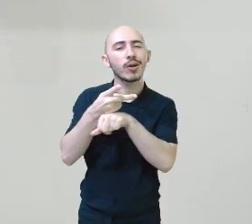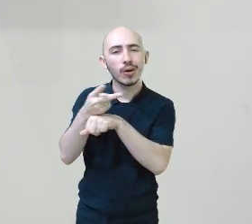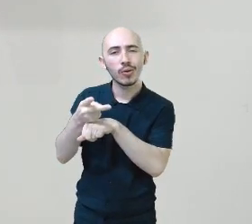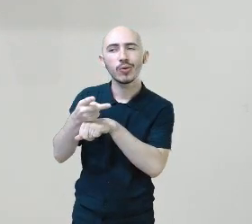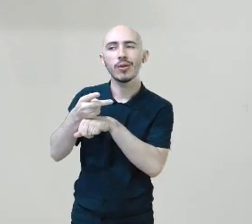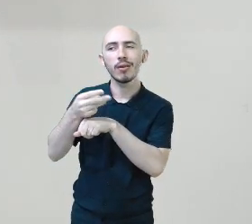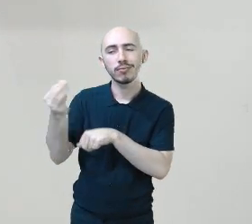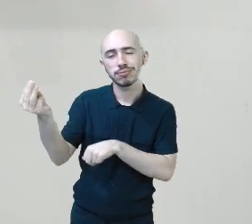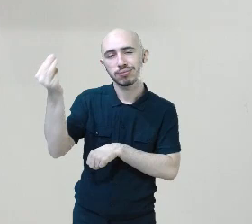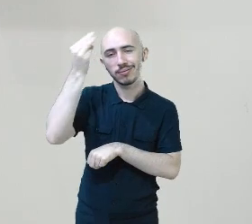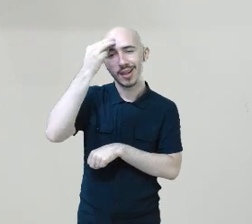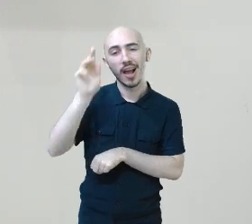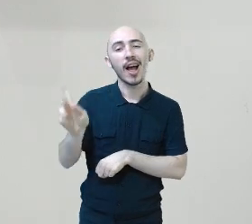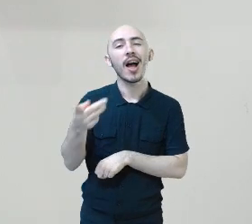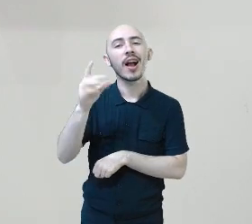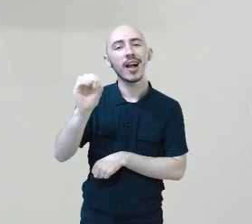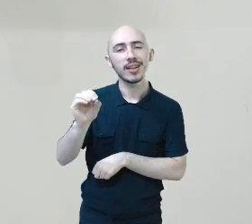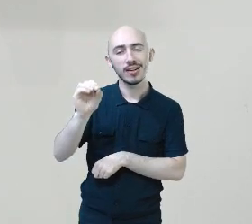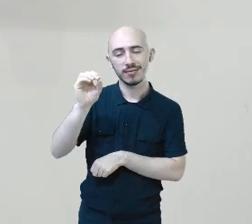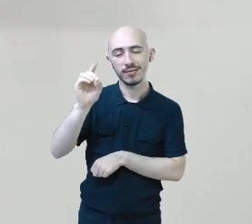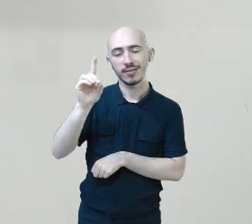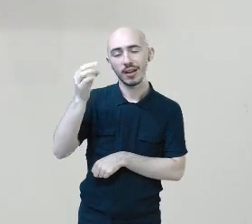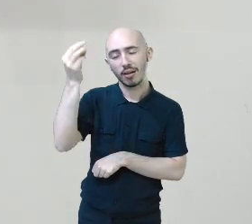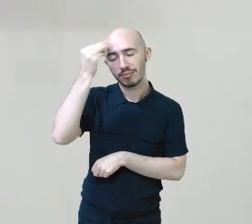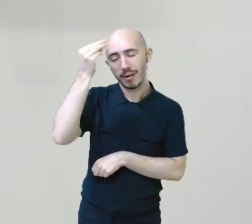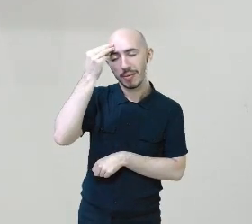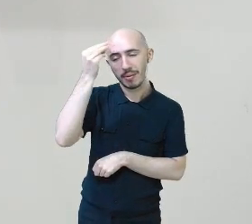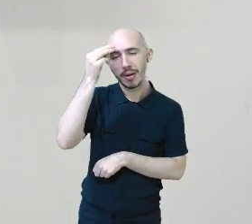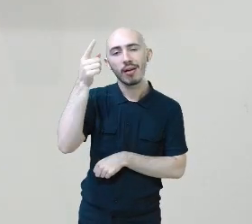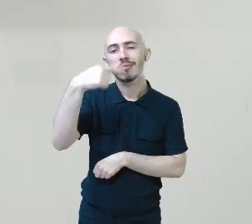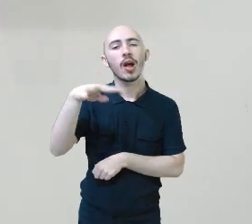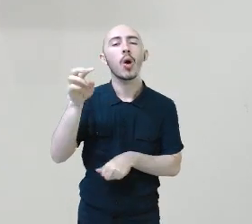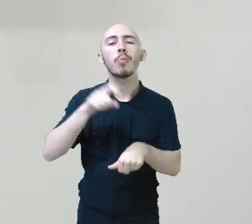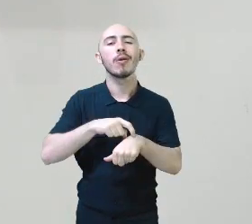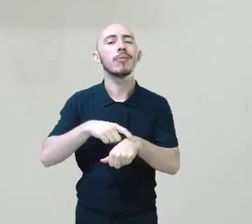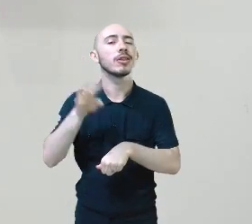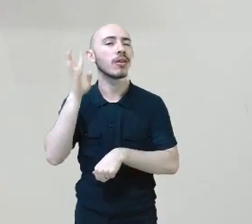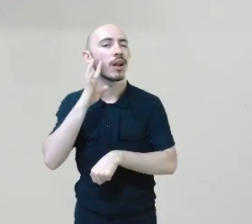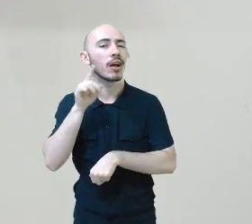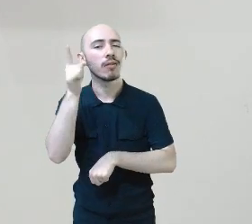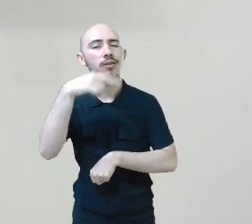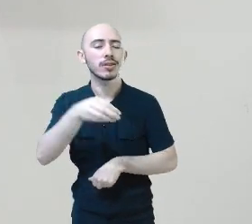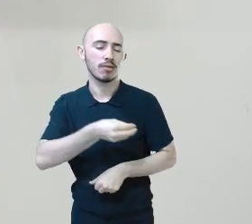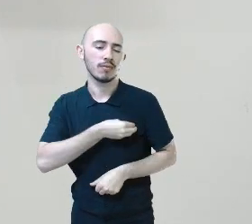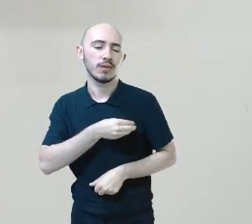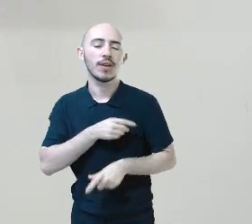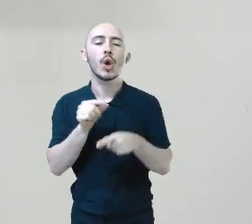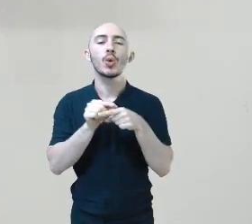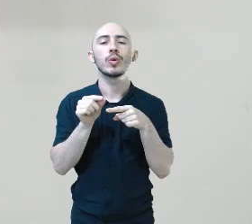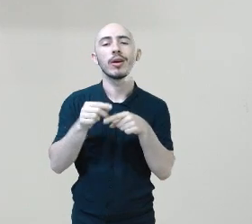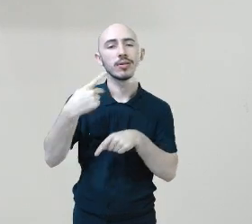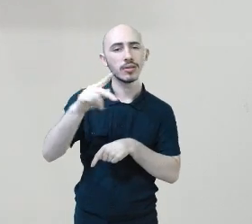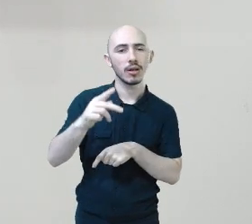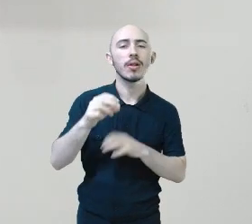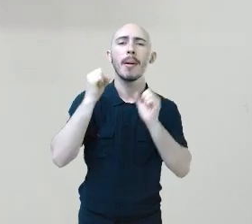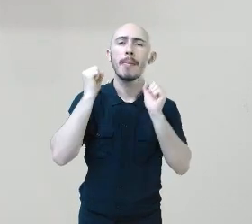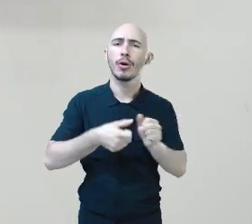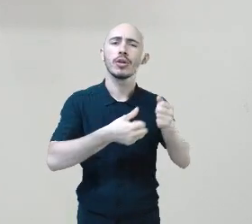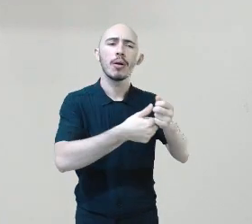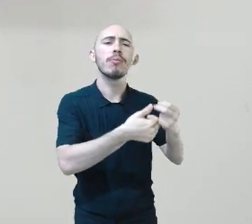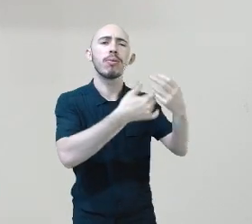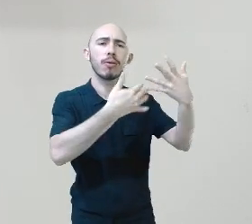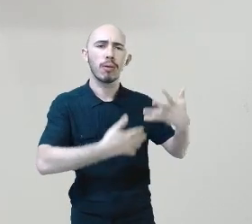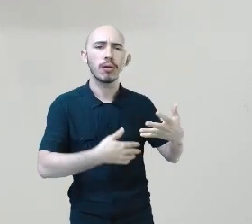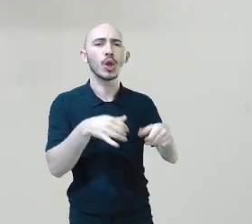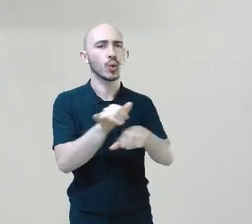teu HD aqui, na tua cabeça. Qual foi o momento legal que você viveu no seu bairro? E escreve. Escreve pra gente. Você pode comentar até no